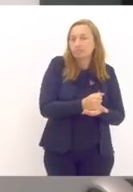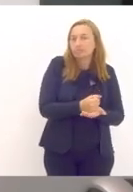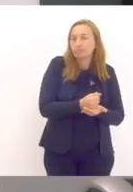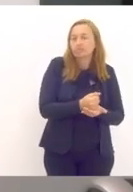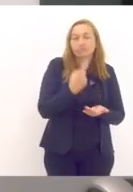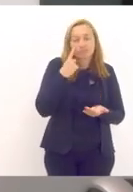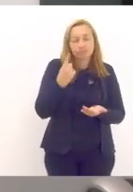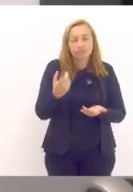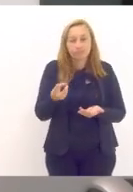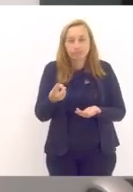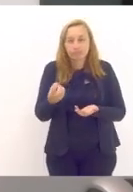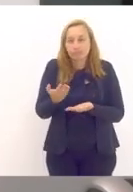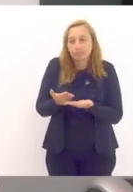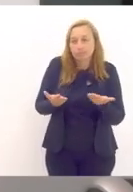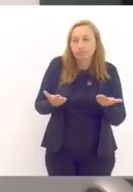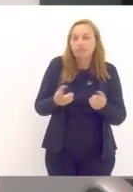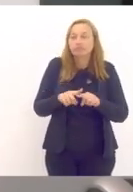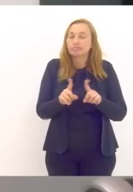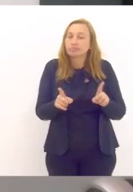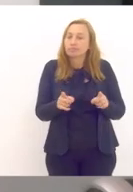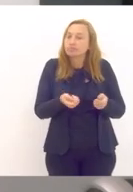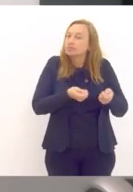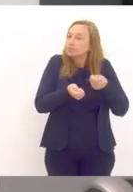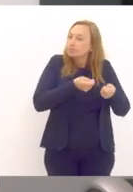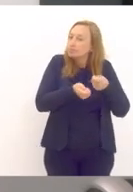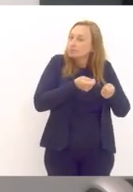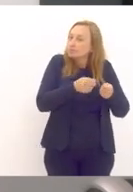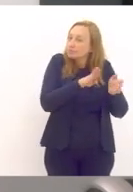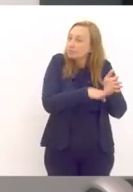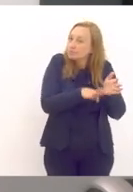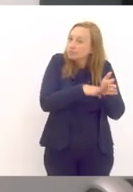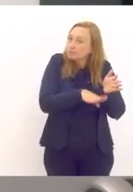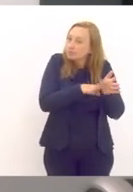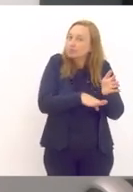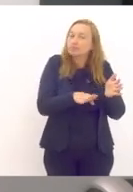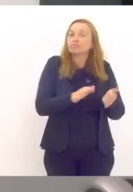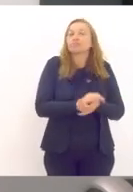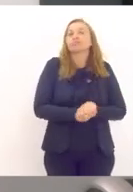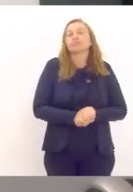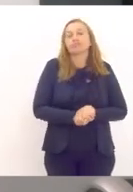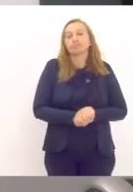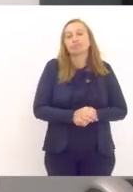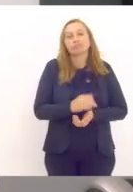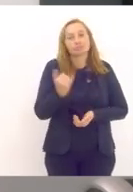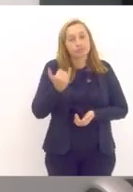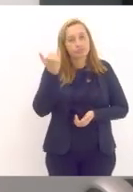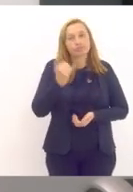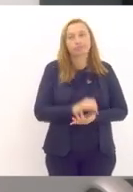perda, mas, ao mesmo tempo, controlar despesas continua sendo necessário.